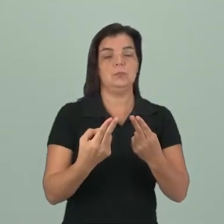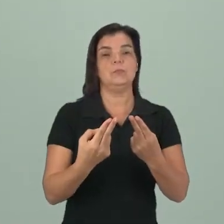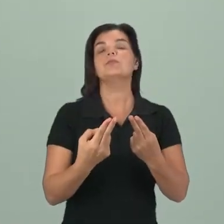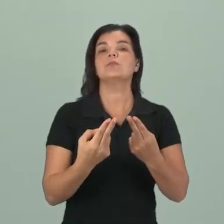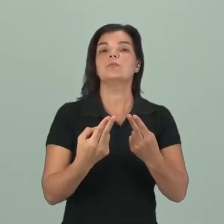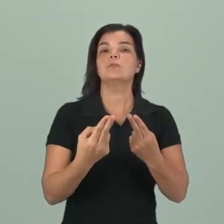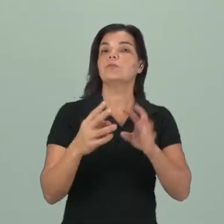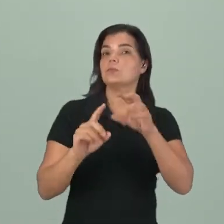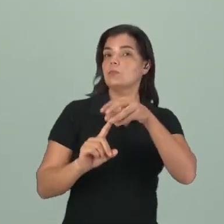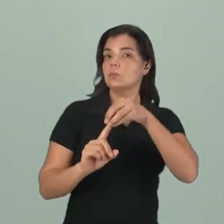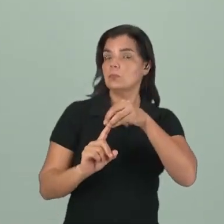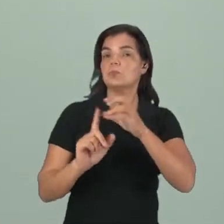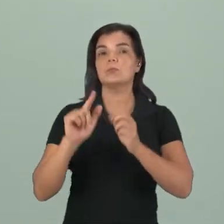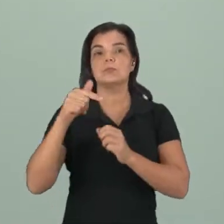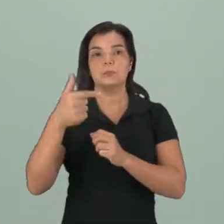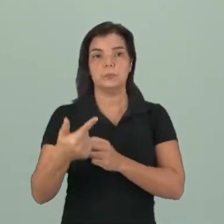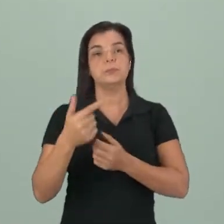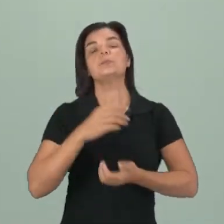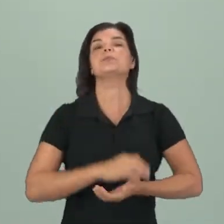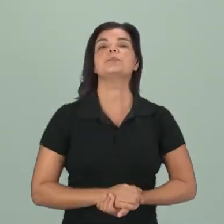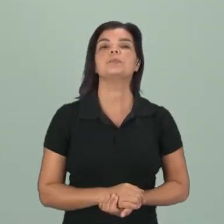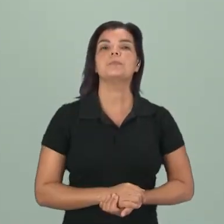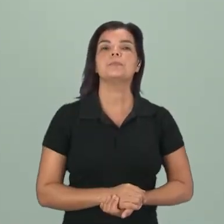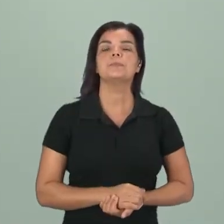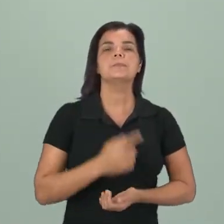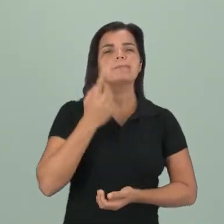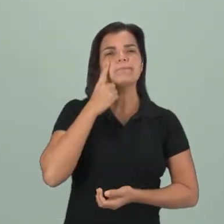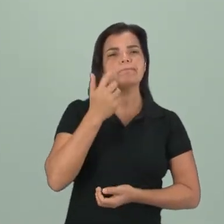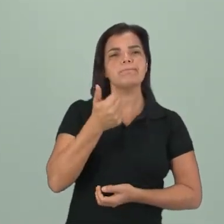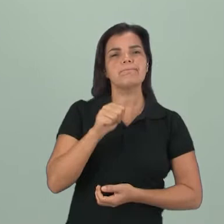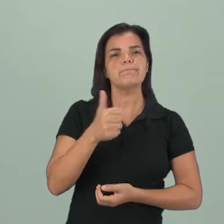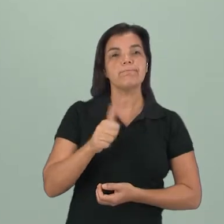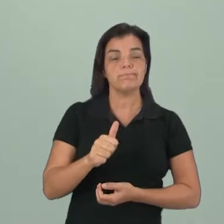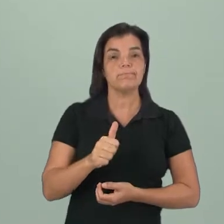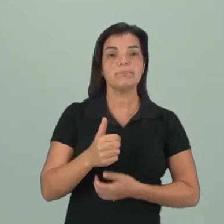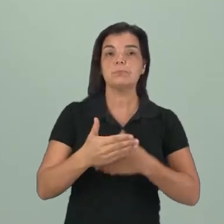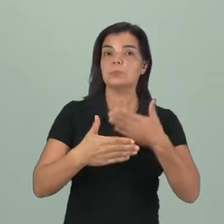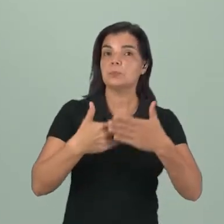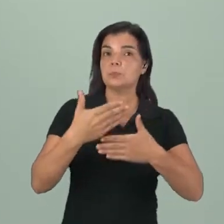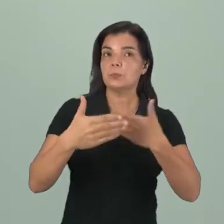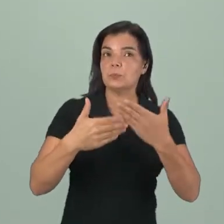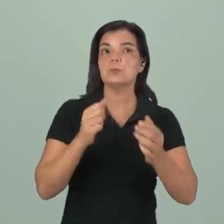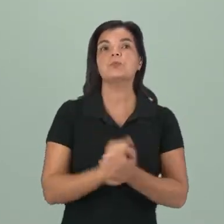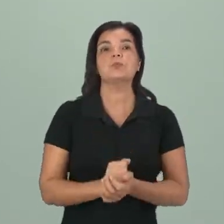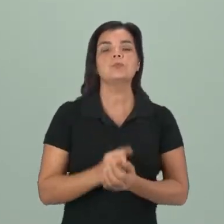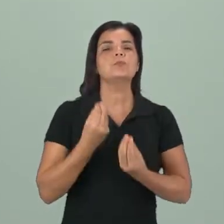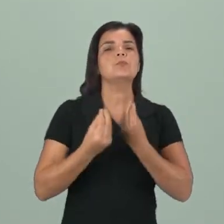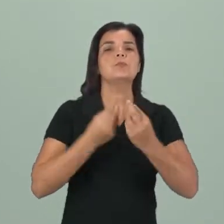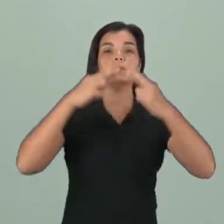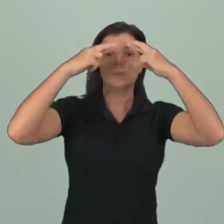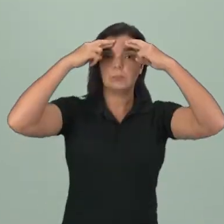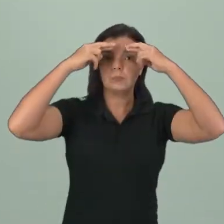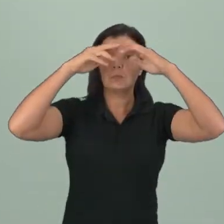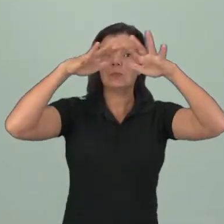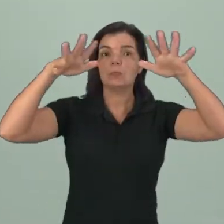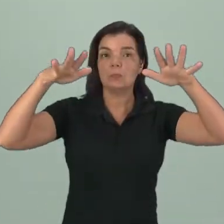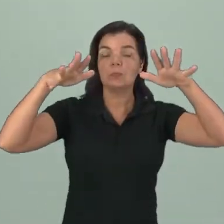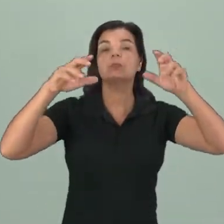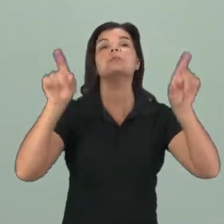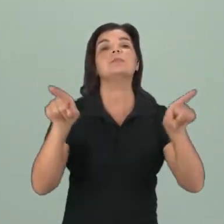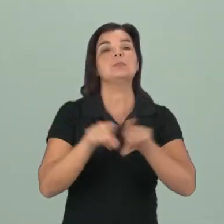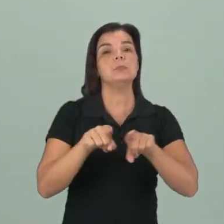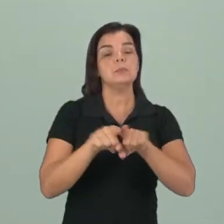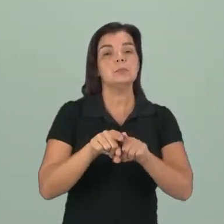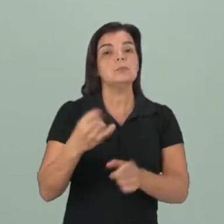meio que o objetivo do outro. Então, a gente vai tentar analisar esse processo do Renascimento e de como o humanismo foi